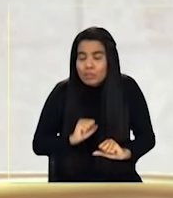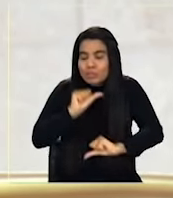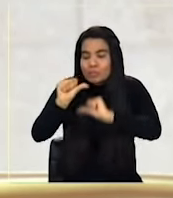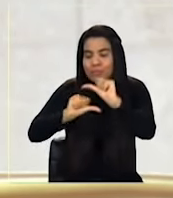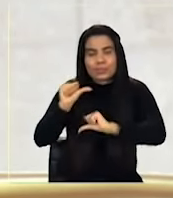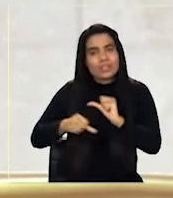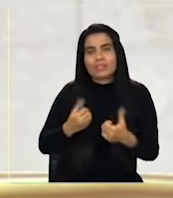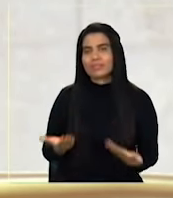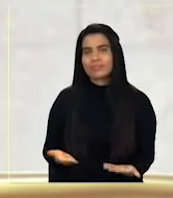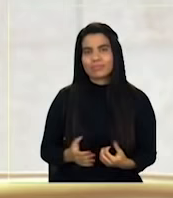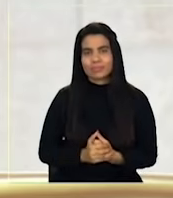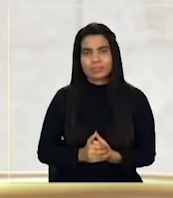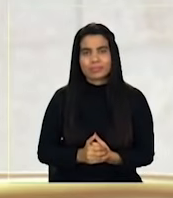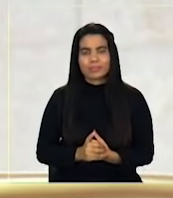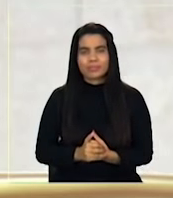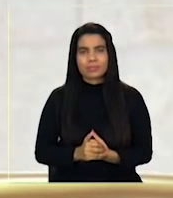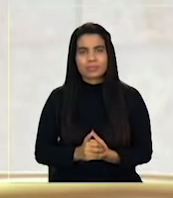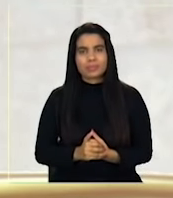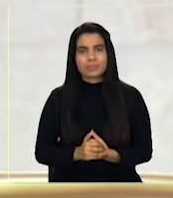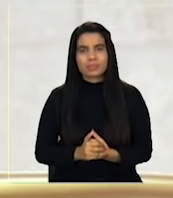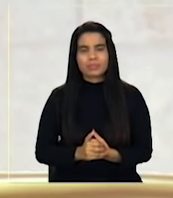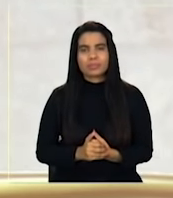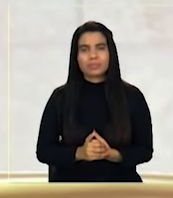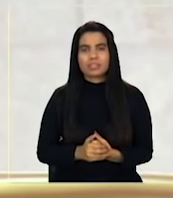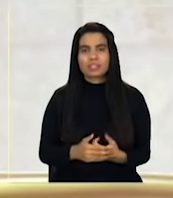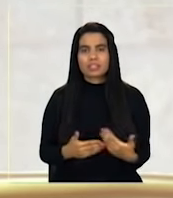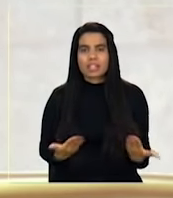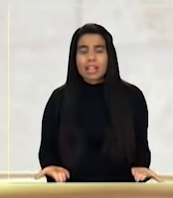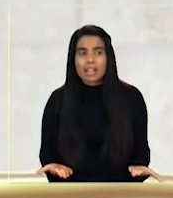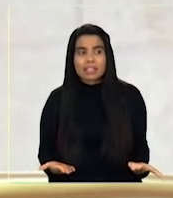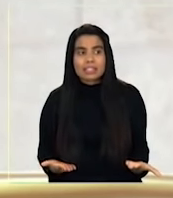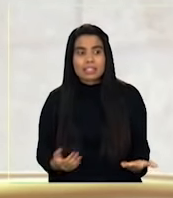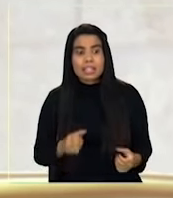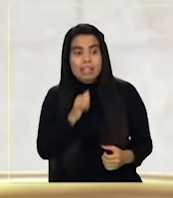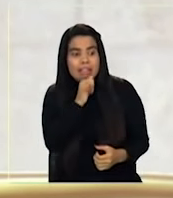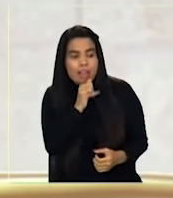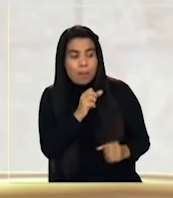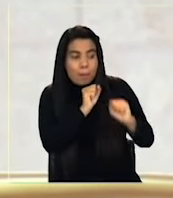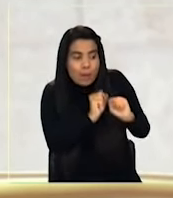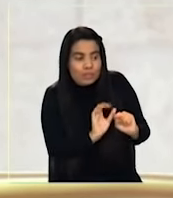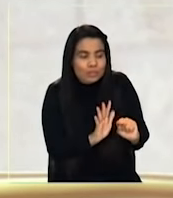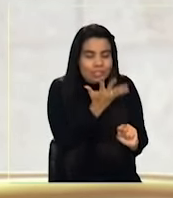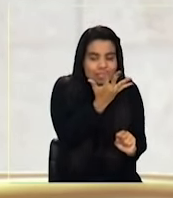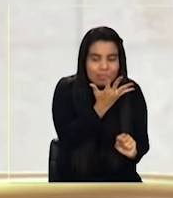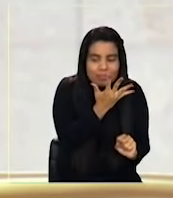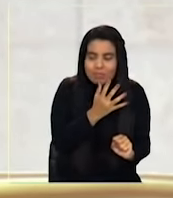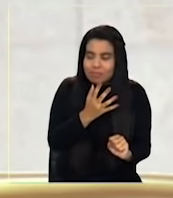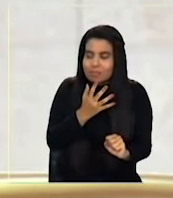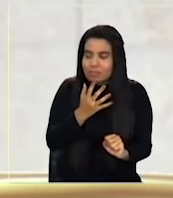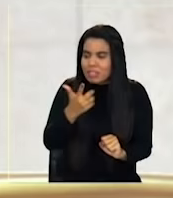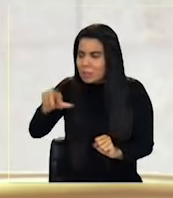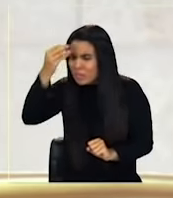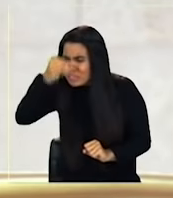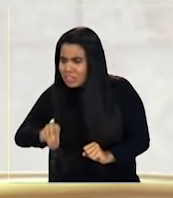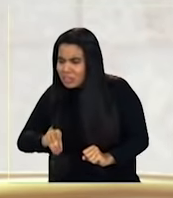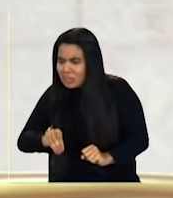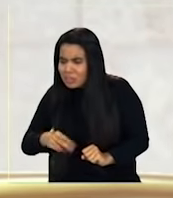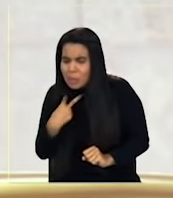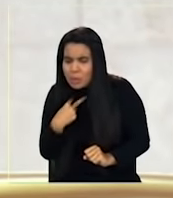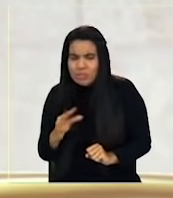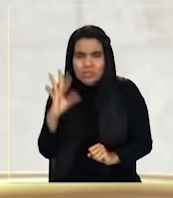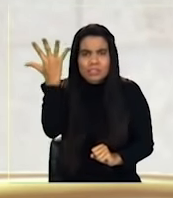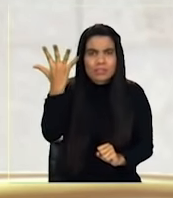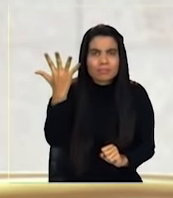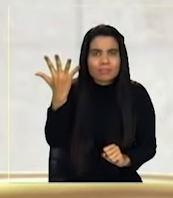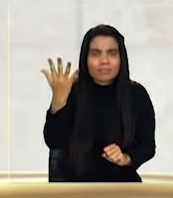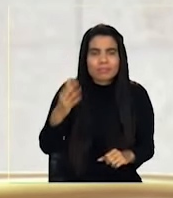ser mudado. É, mas não é muito. Você está entendendo? Assim a palavra